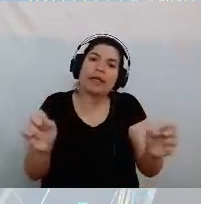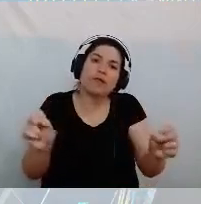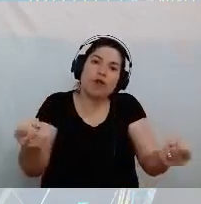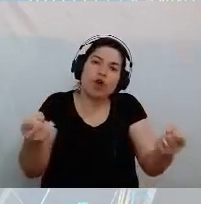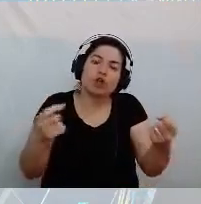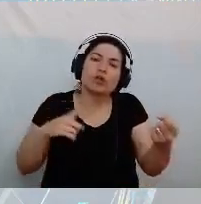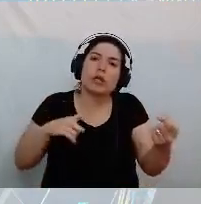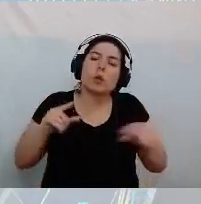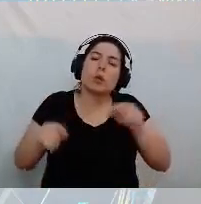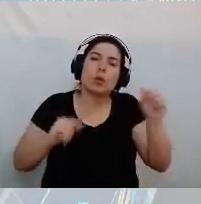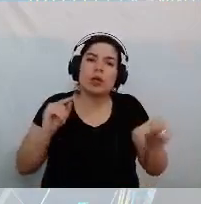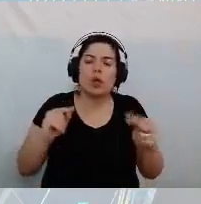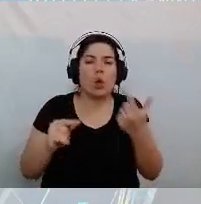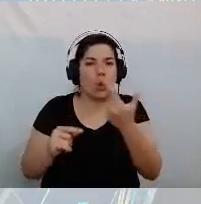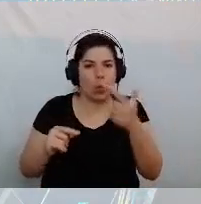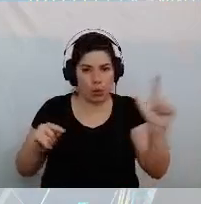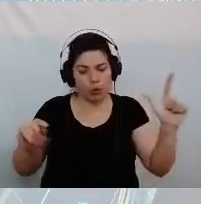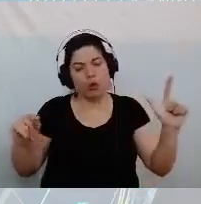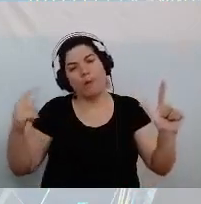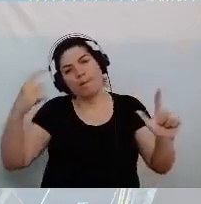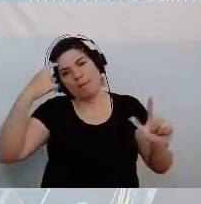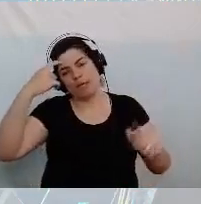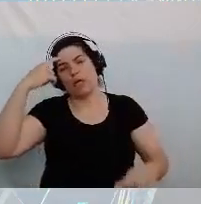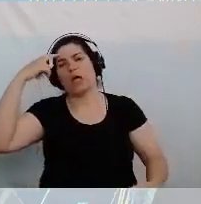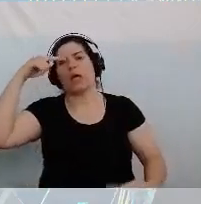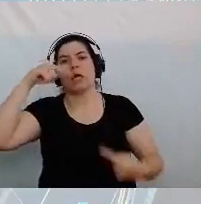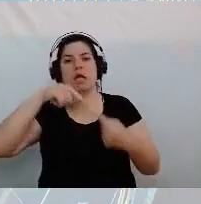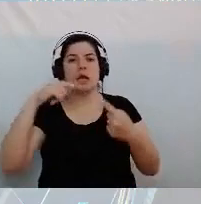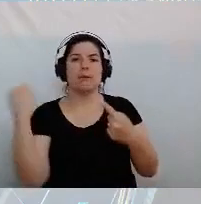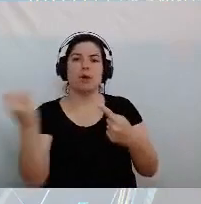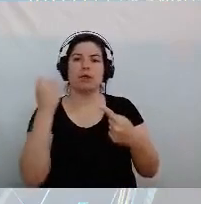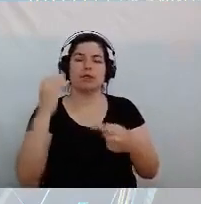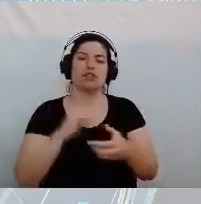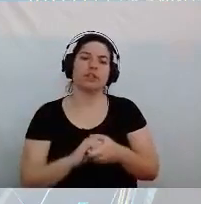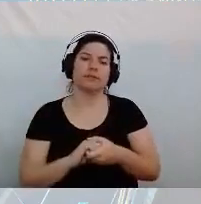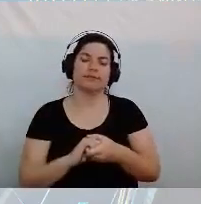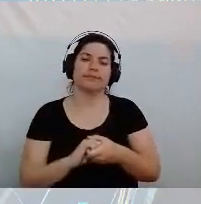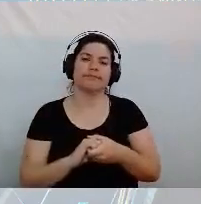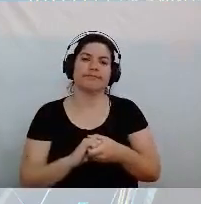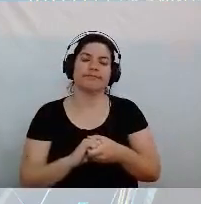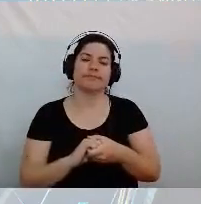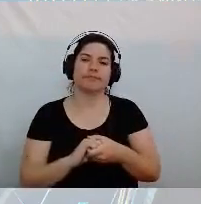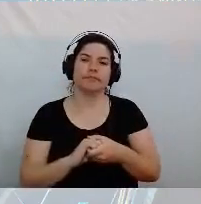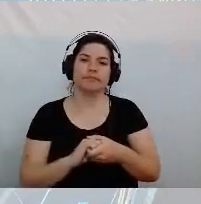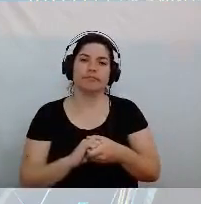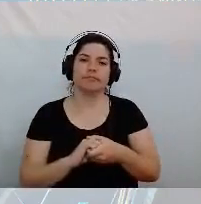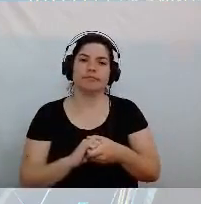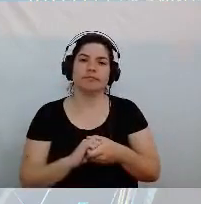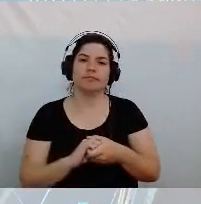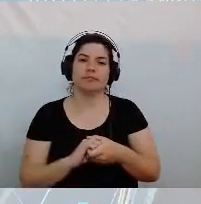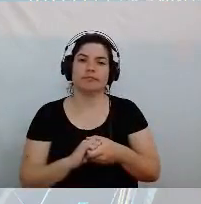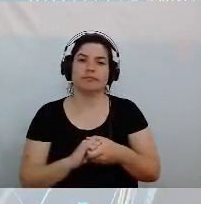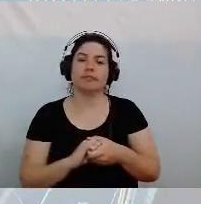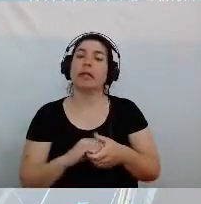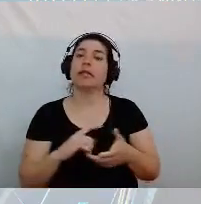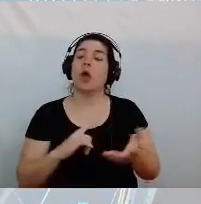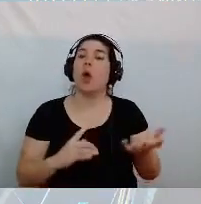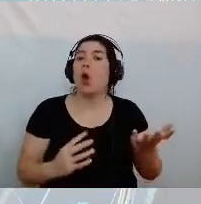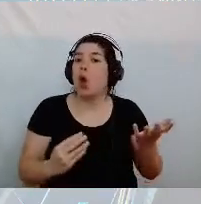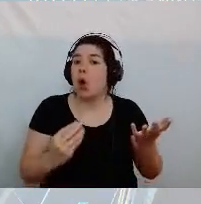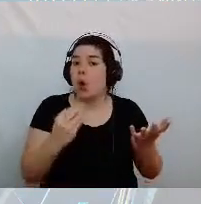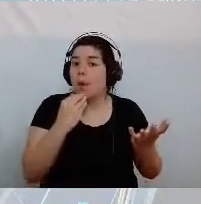uma outra reflexão importante cara qual é eventualmente a a janelas de oportunidade que estão associadas com o negócio